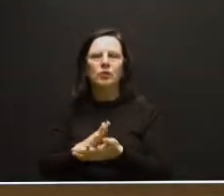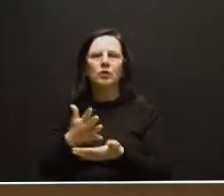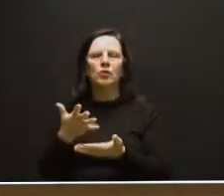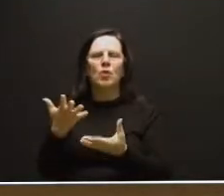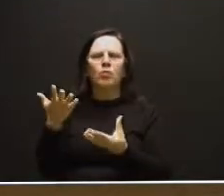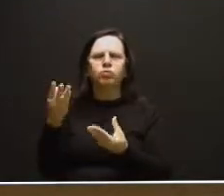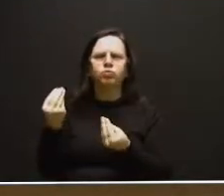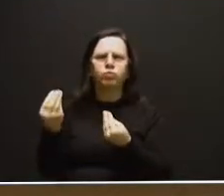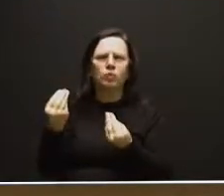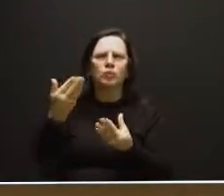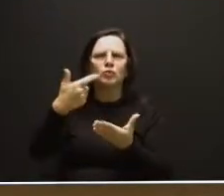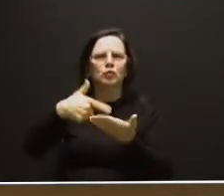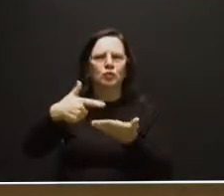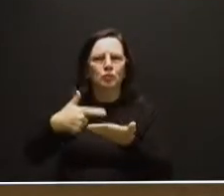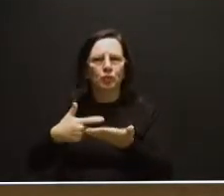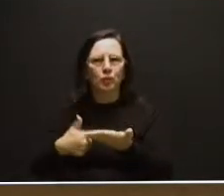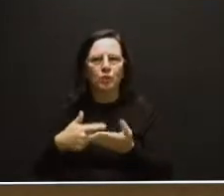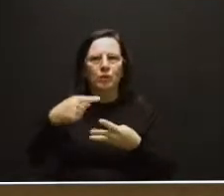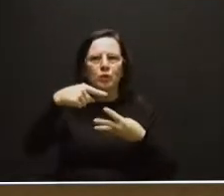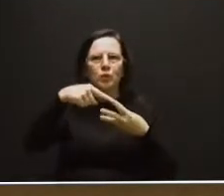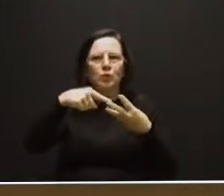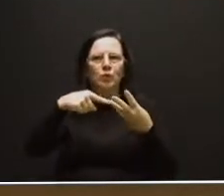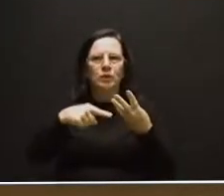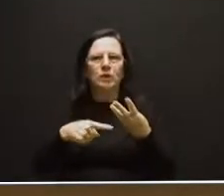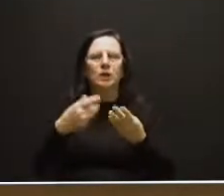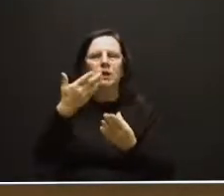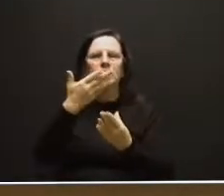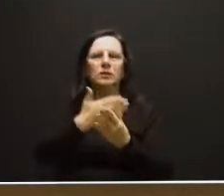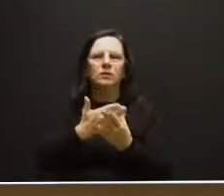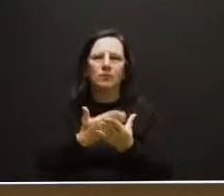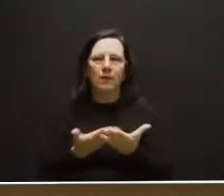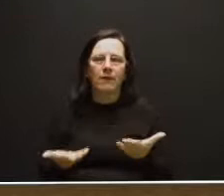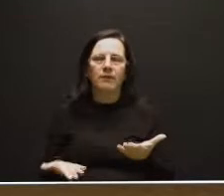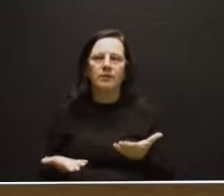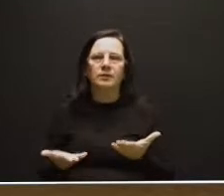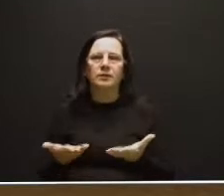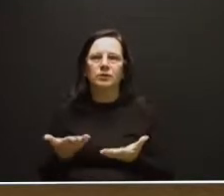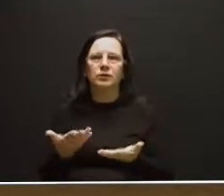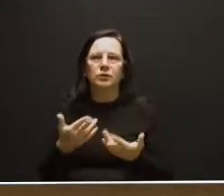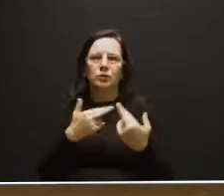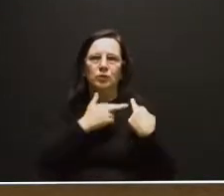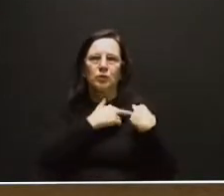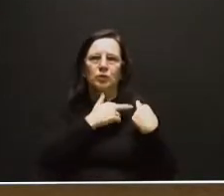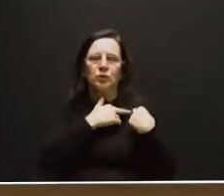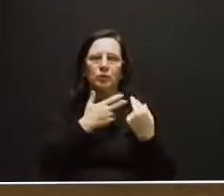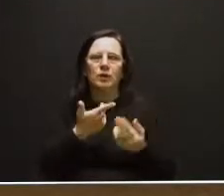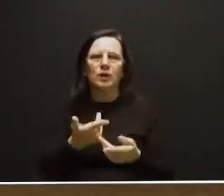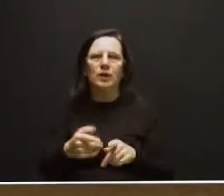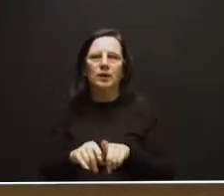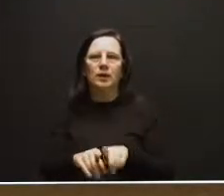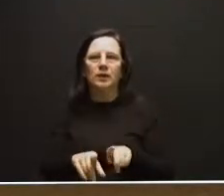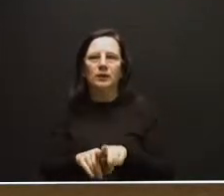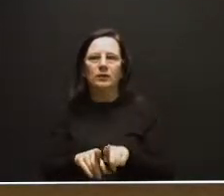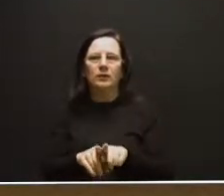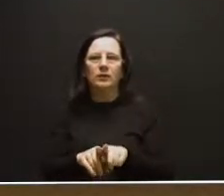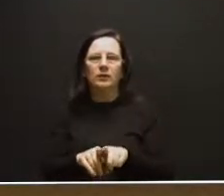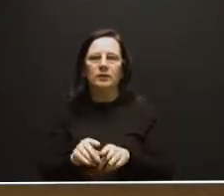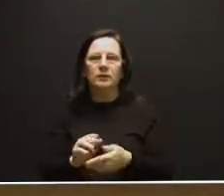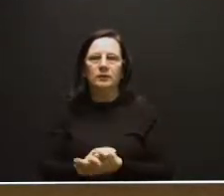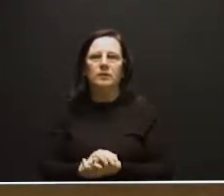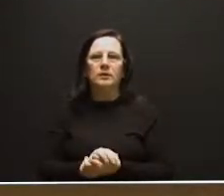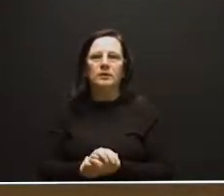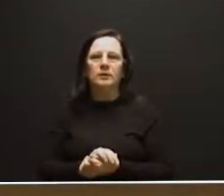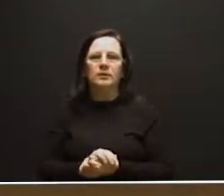que ele tem esse responsável por quatro pastas e aí tem que atender uma e deixar três vazias sem